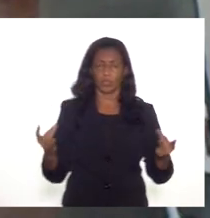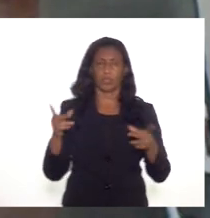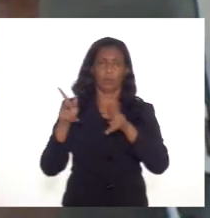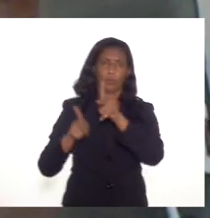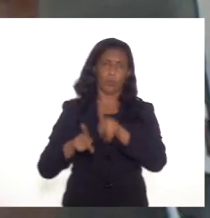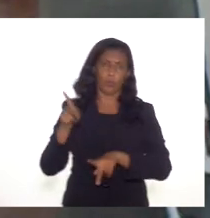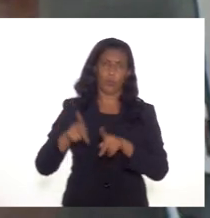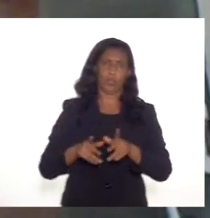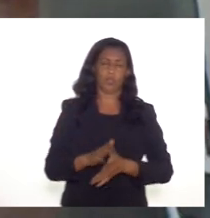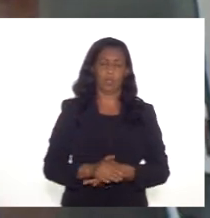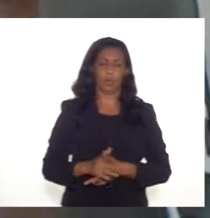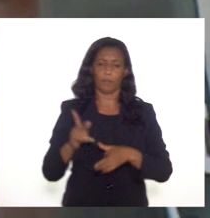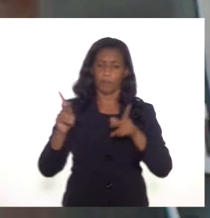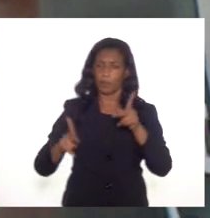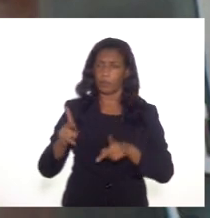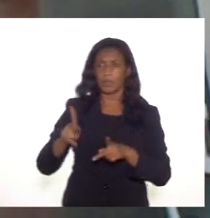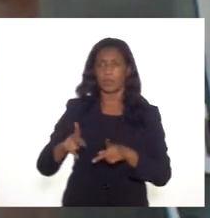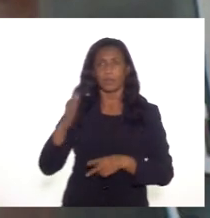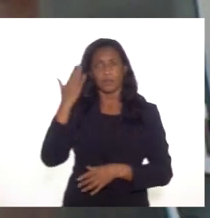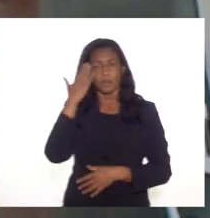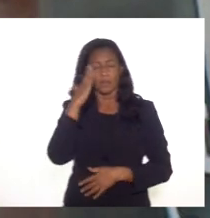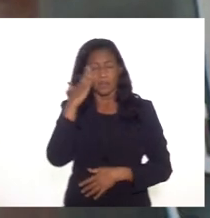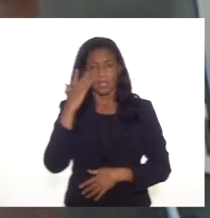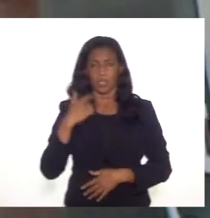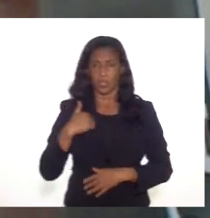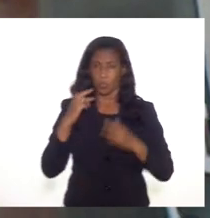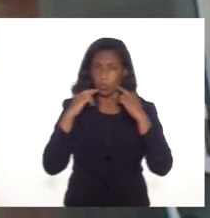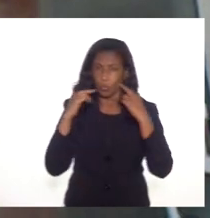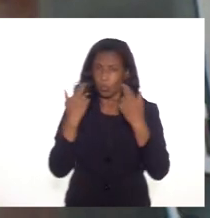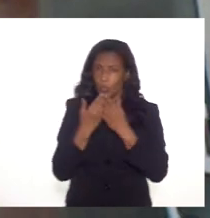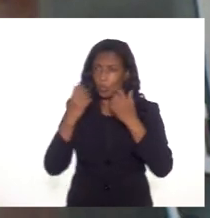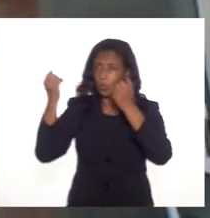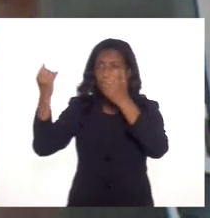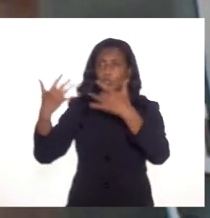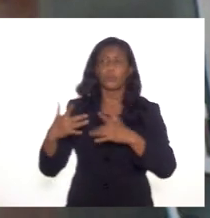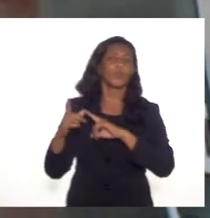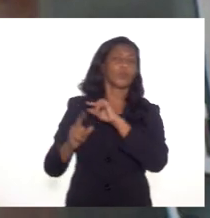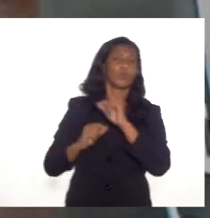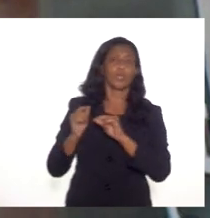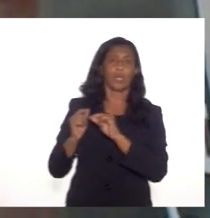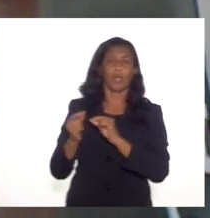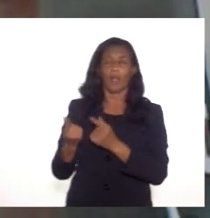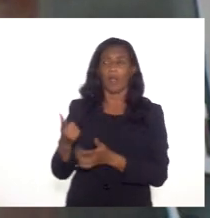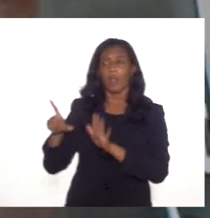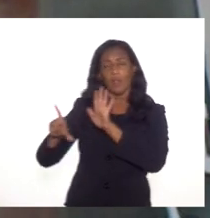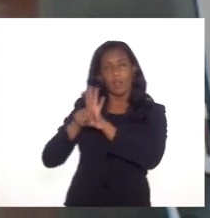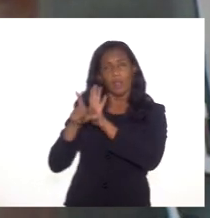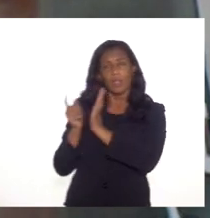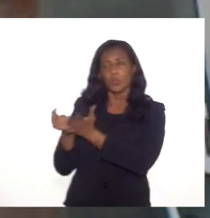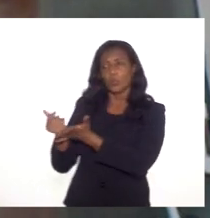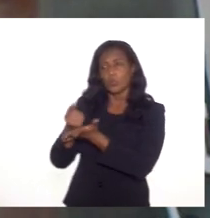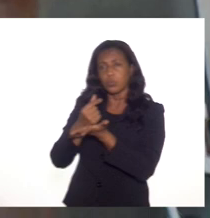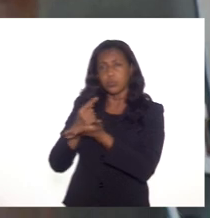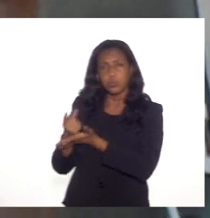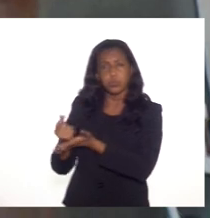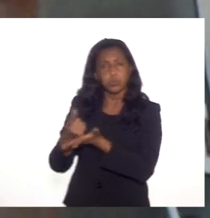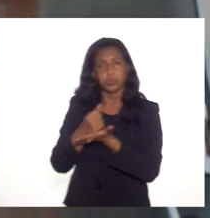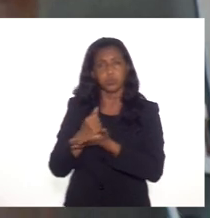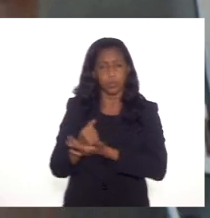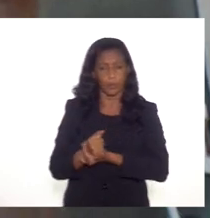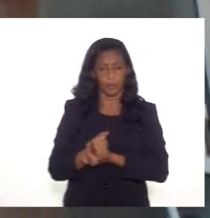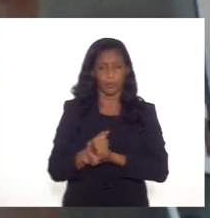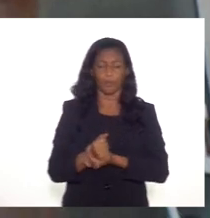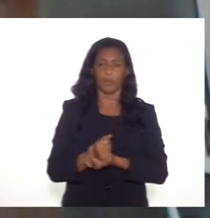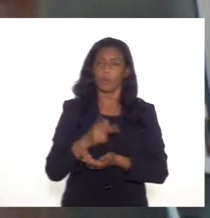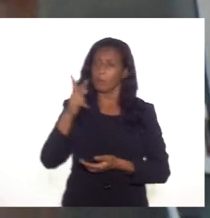que a população entenda, eu sempre explico nas reuniões que eu faço, que significa a lei orçamentária é uma peça de ficção, mas o